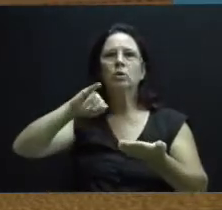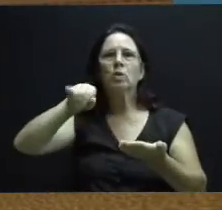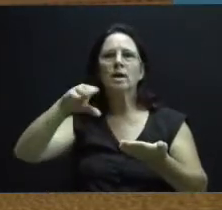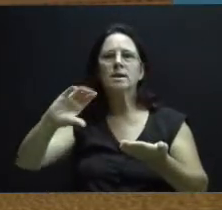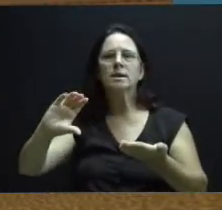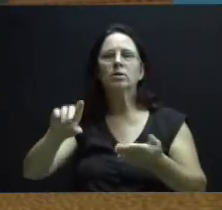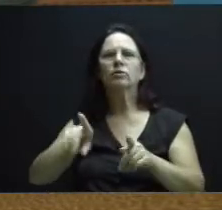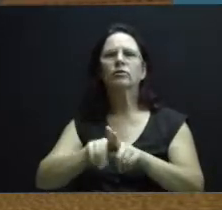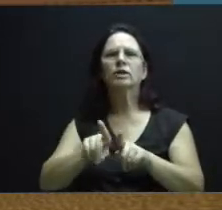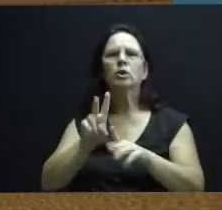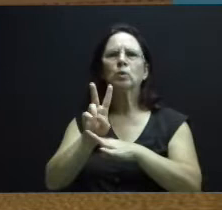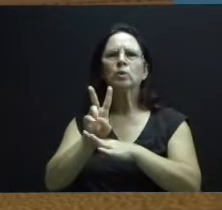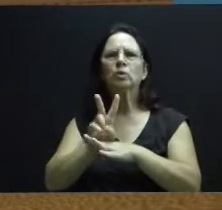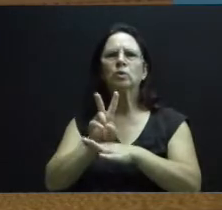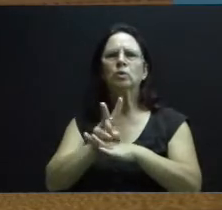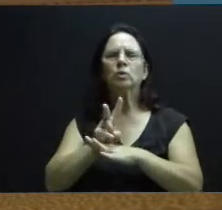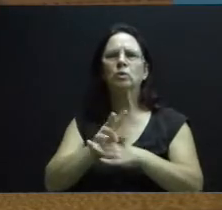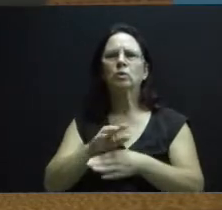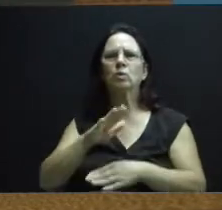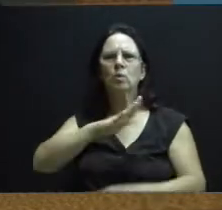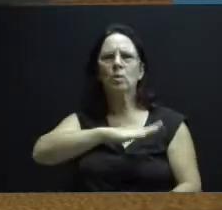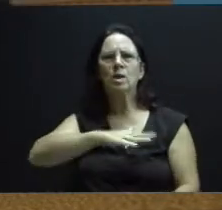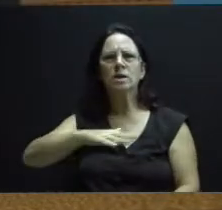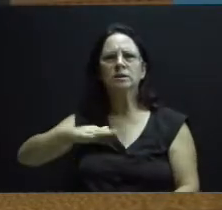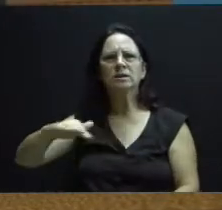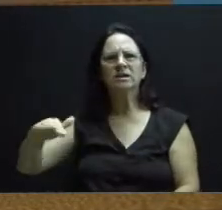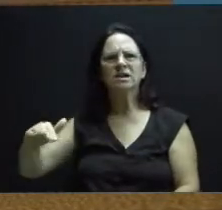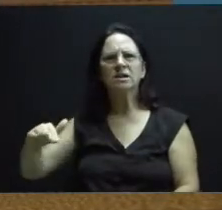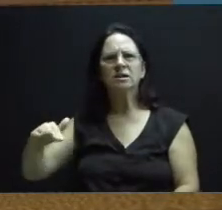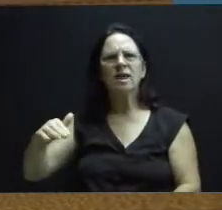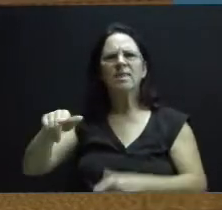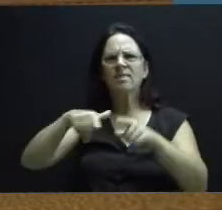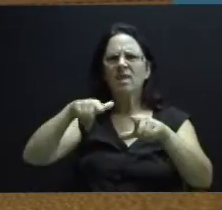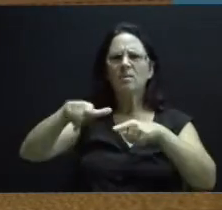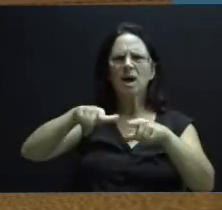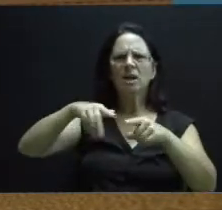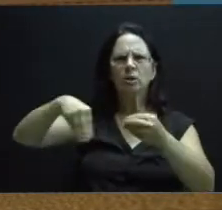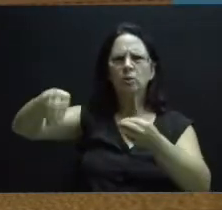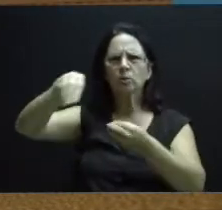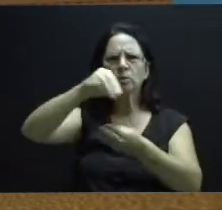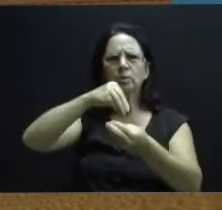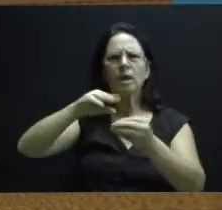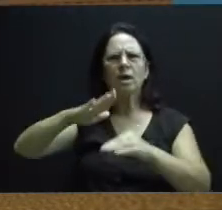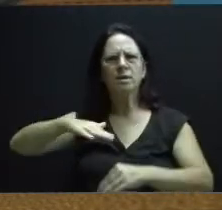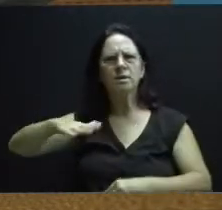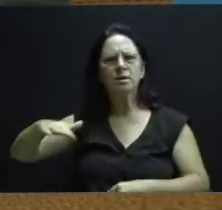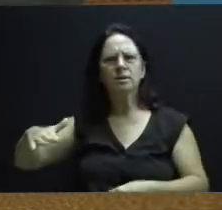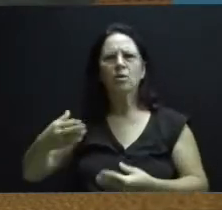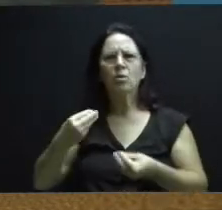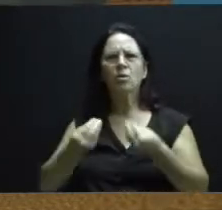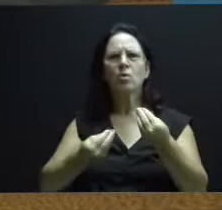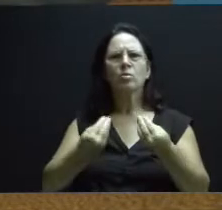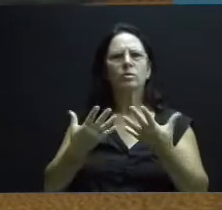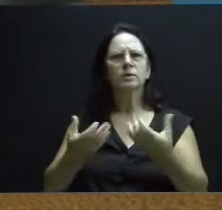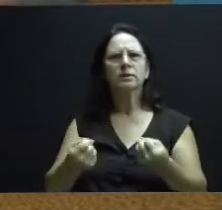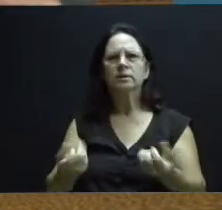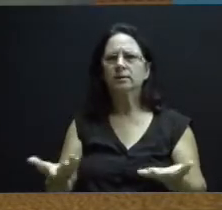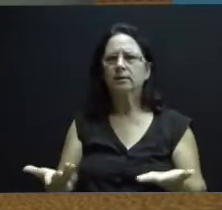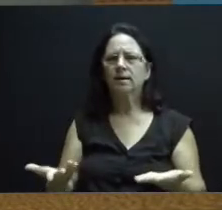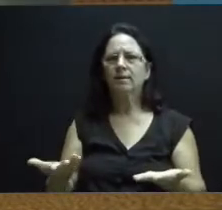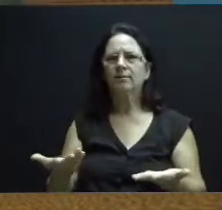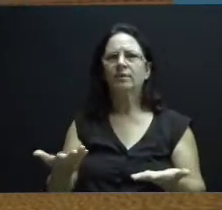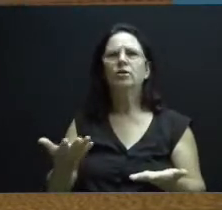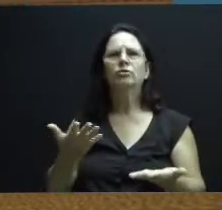fazendo manutenção com as crianças lá dentro eu queria saber se algum pai de família admite fazer manutenção já